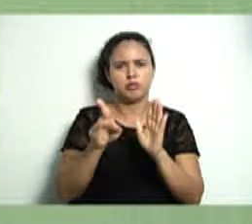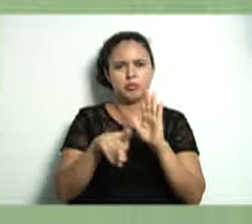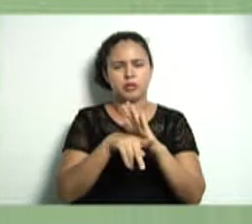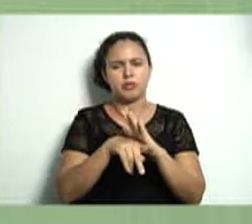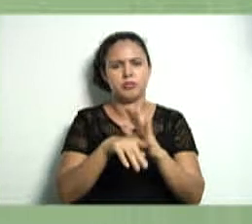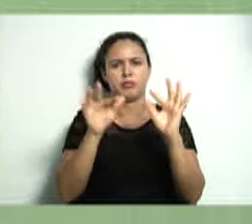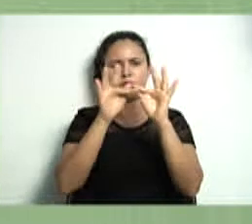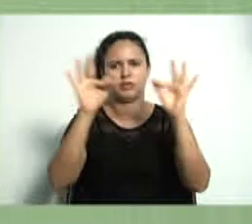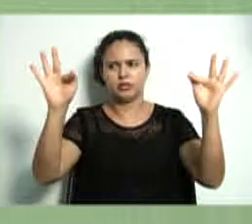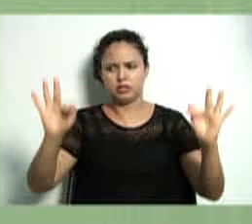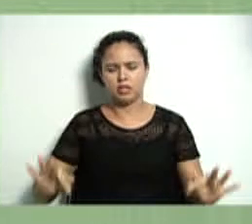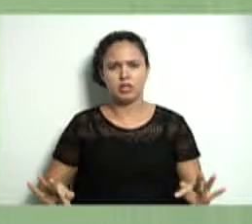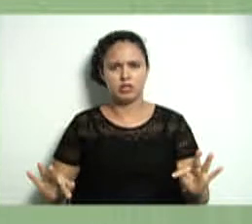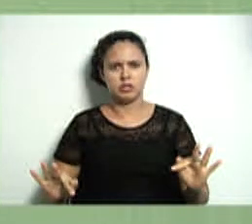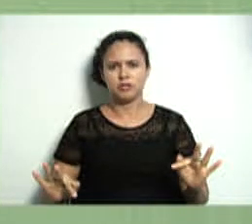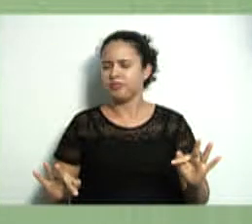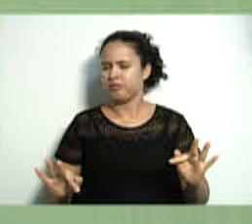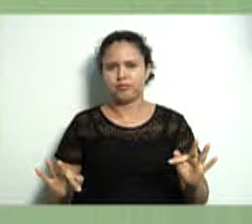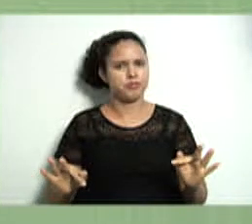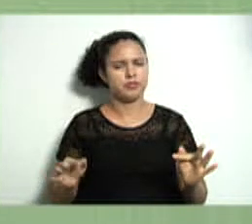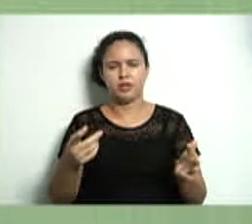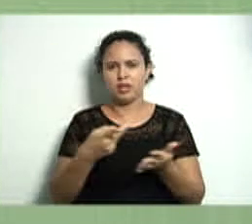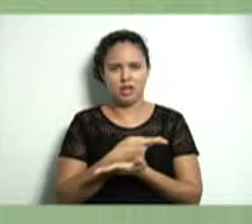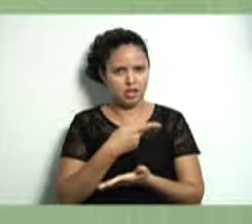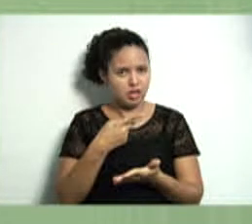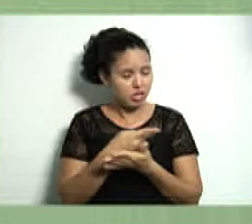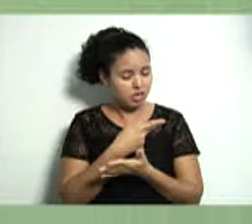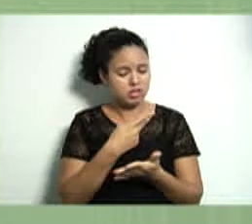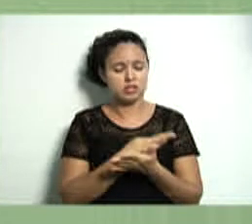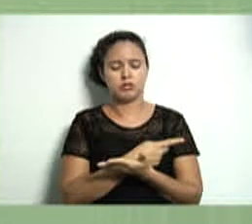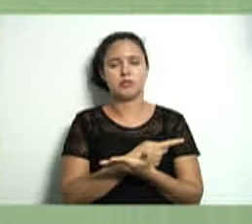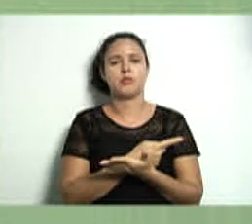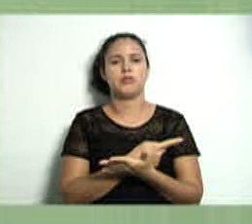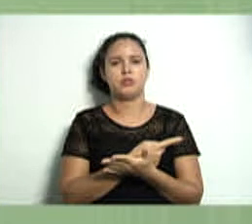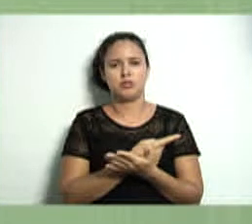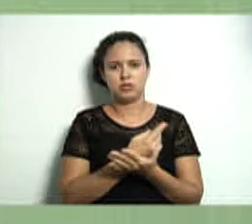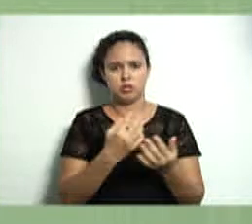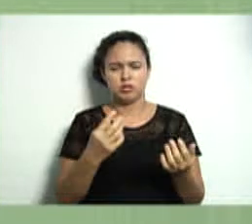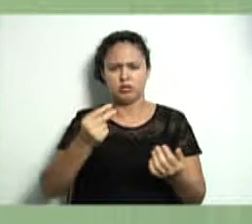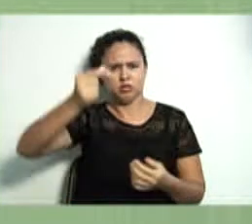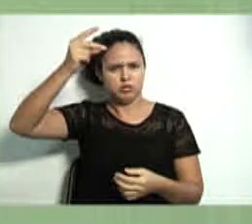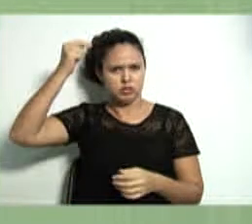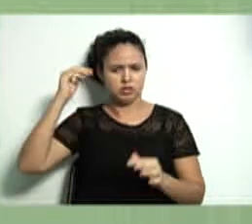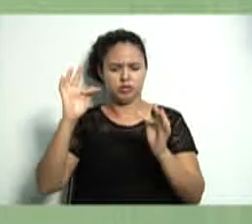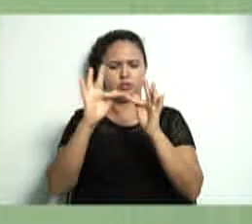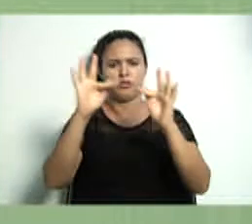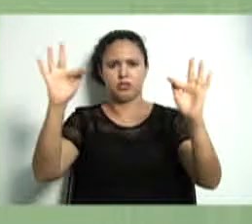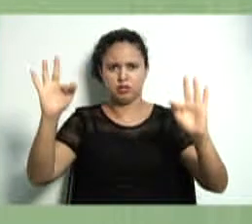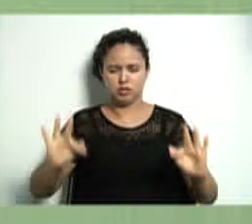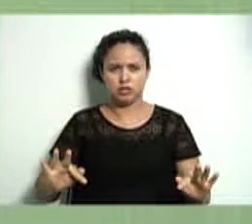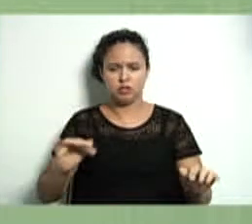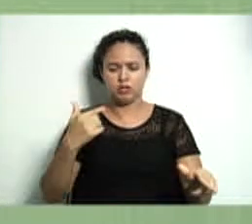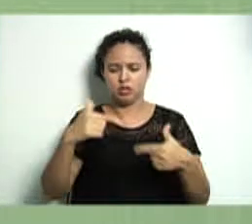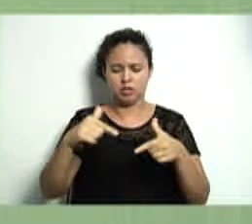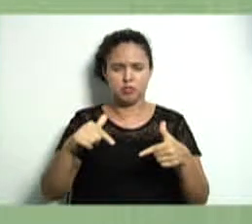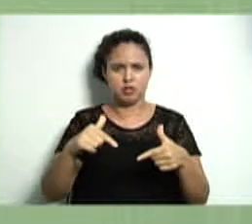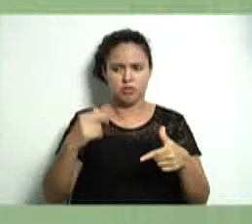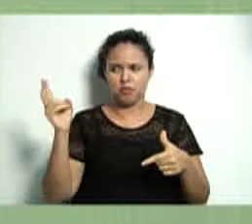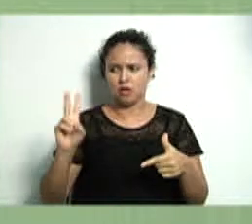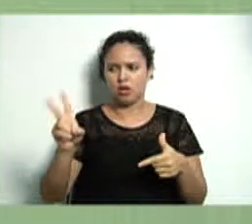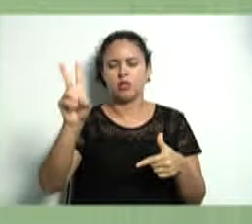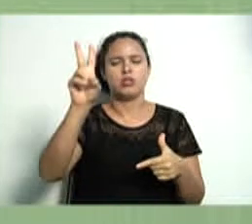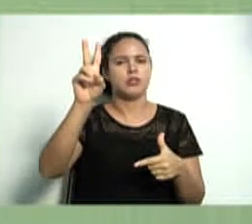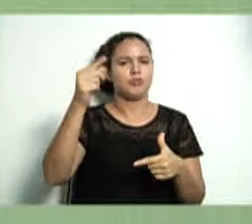No feudalismo, não. No feudalismo, o trabalho ele não era